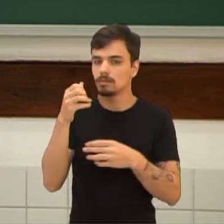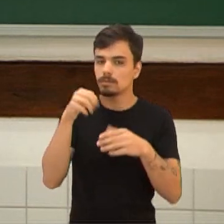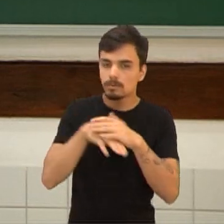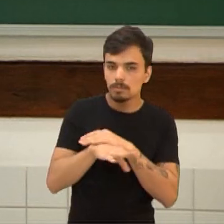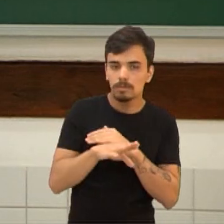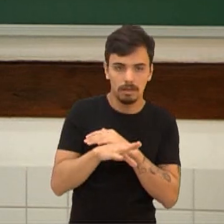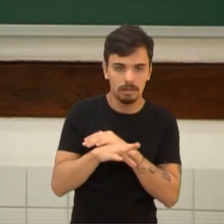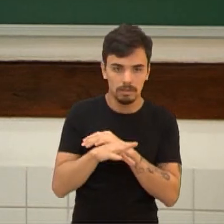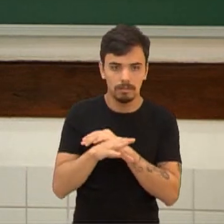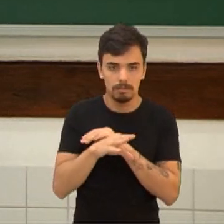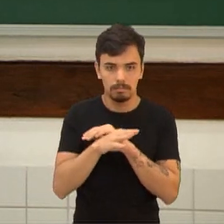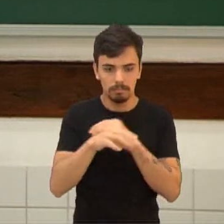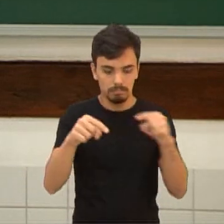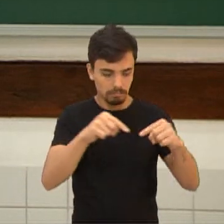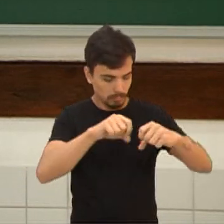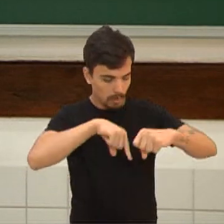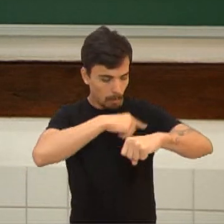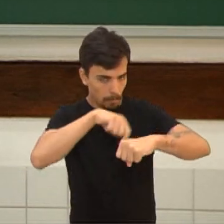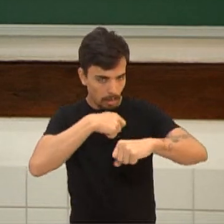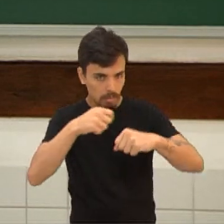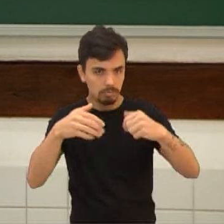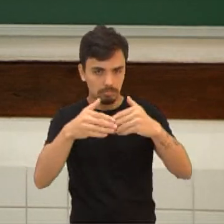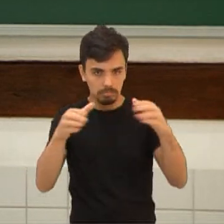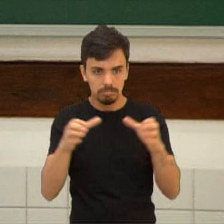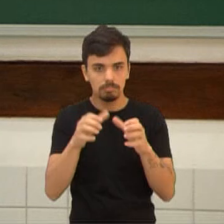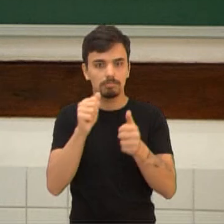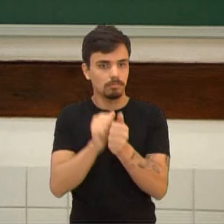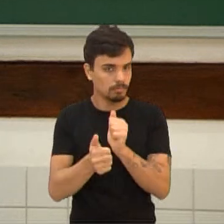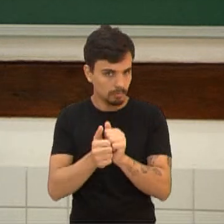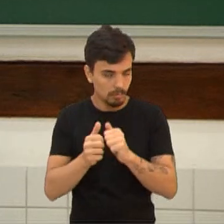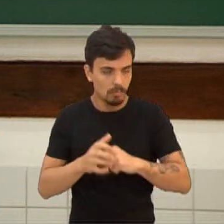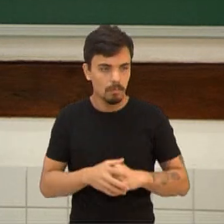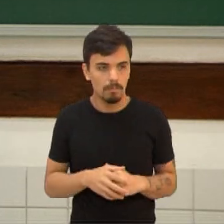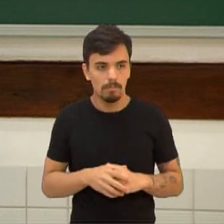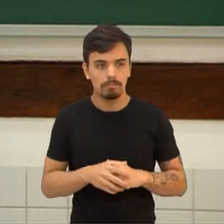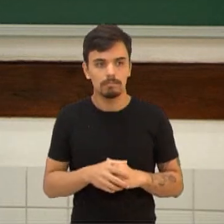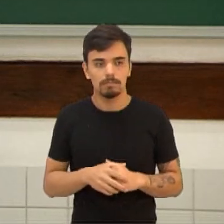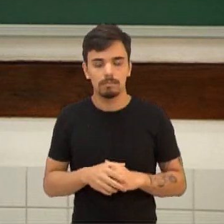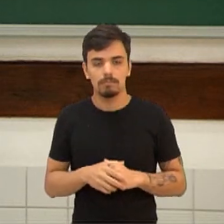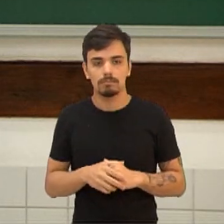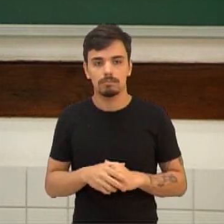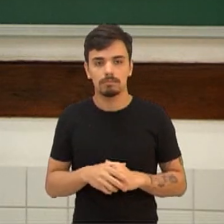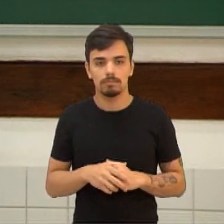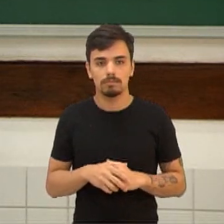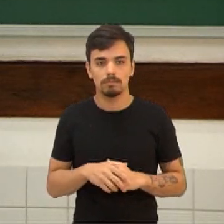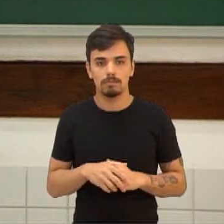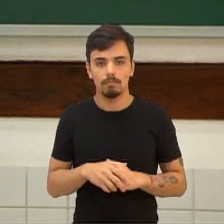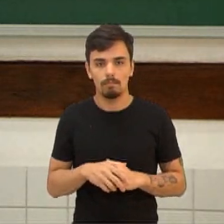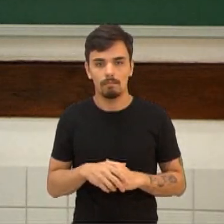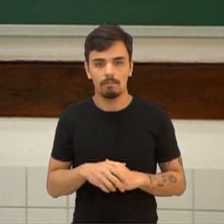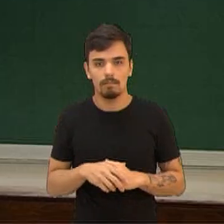que acumula água, ok? Condensada. Bom,